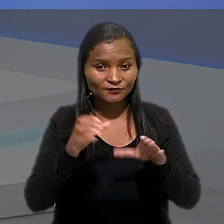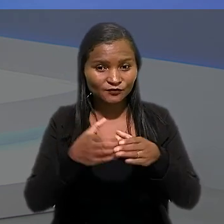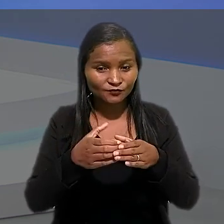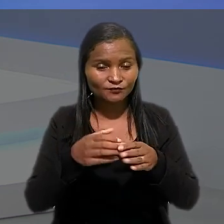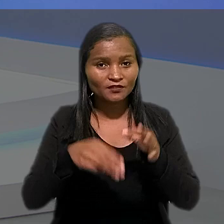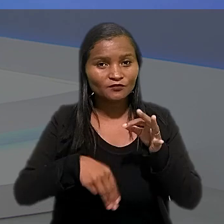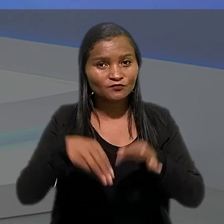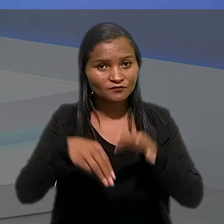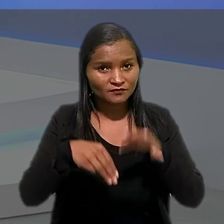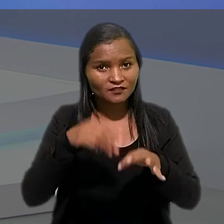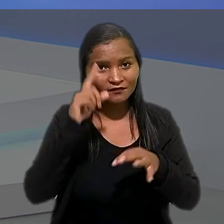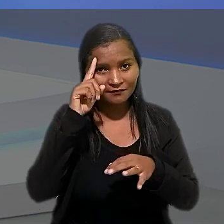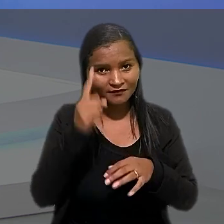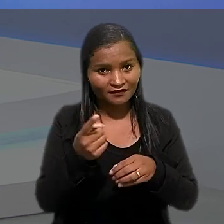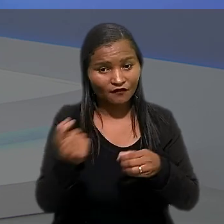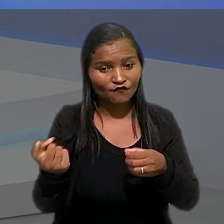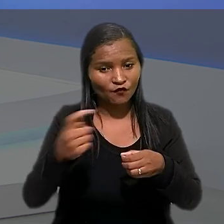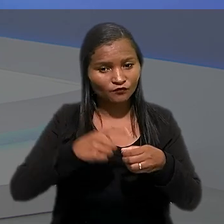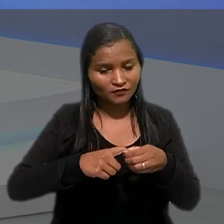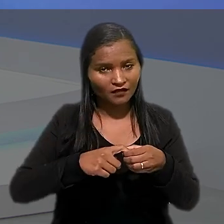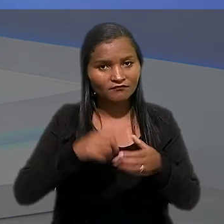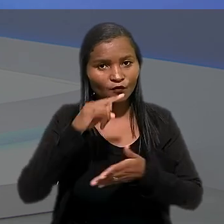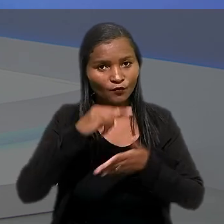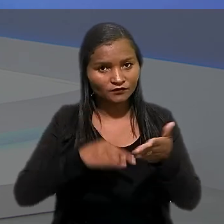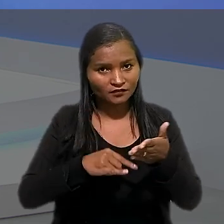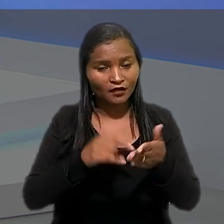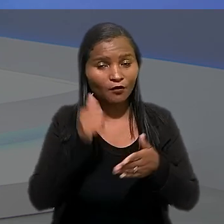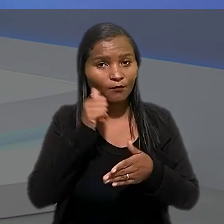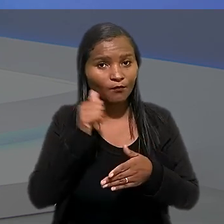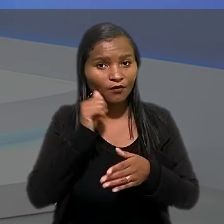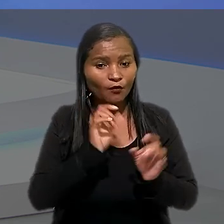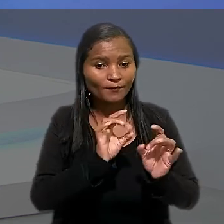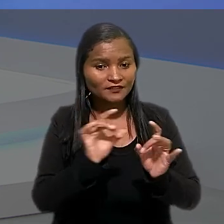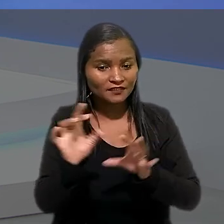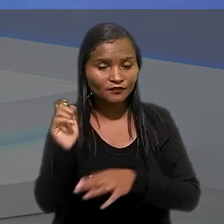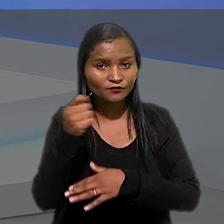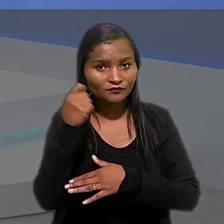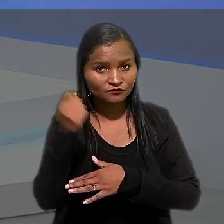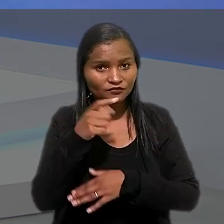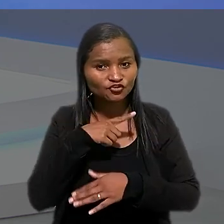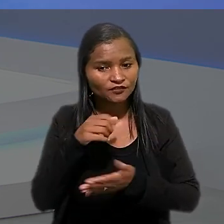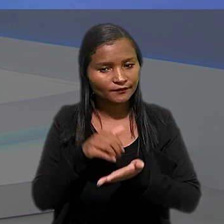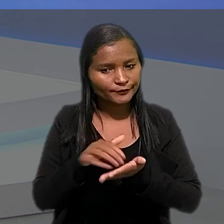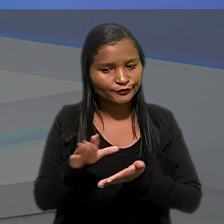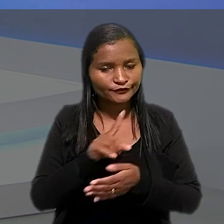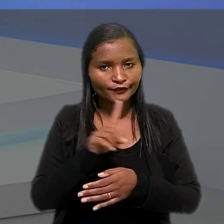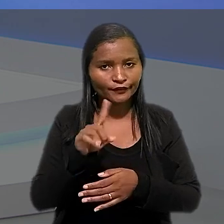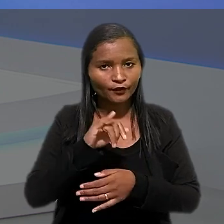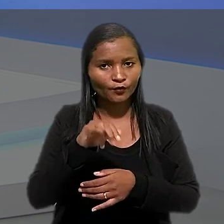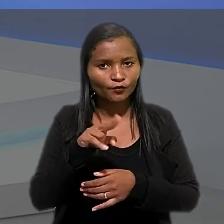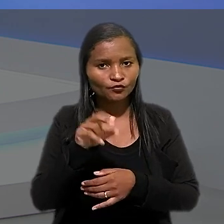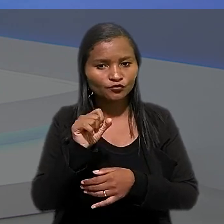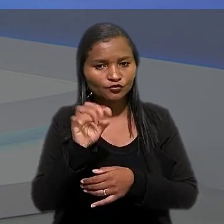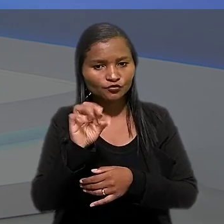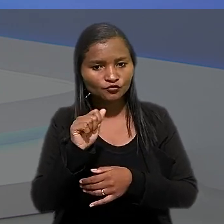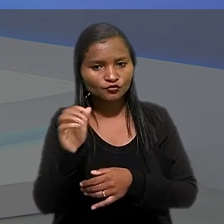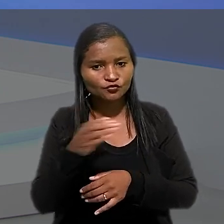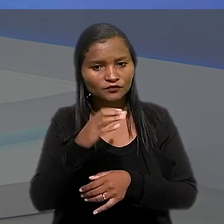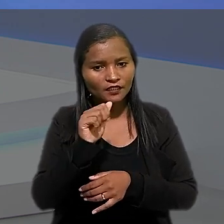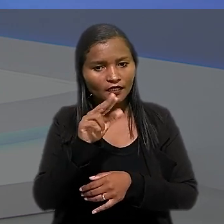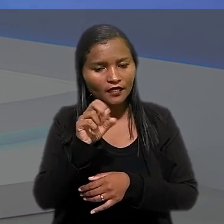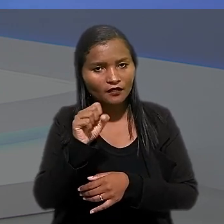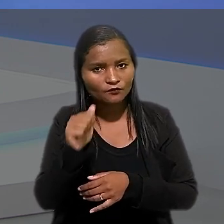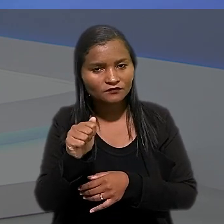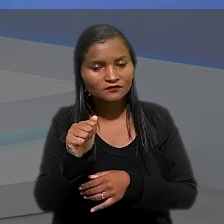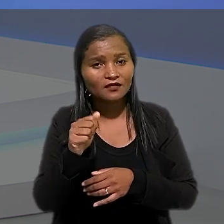turma, os ministros determinaram a reintegração de uma comerciária do Rio Grande do Sul que havia sido dispensada sem justa causa. Mais detalhes